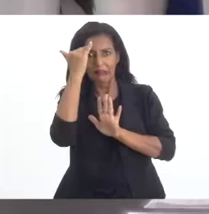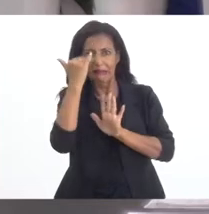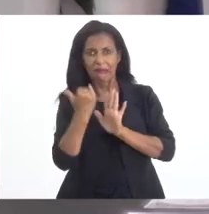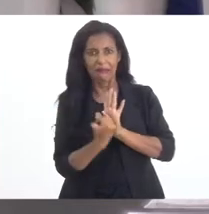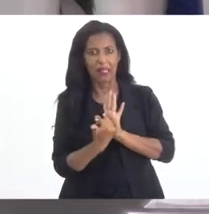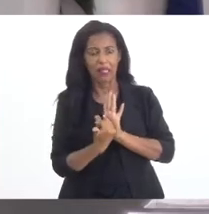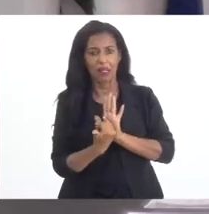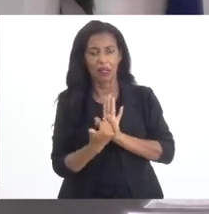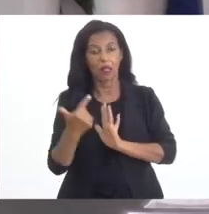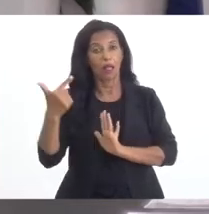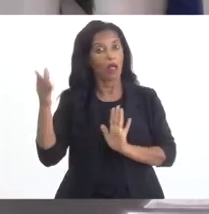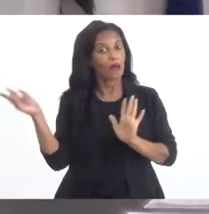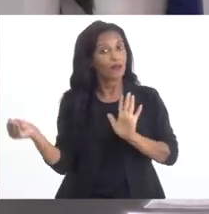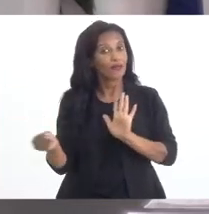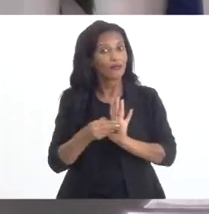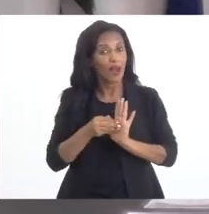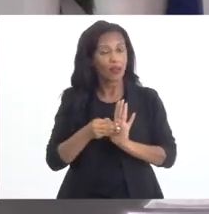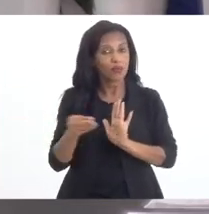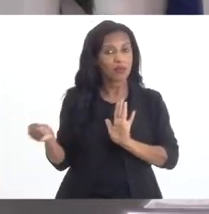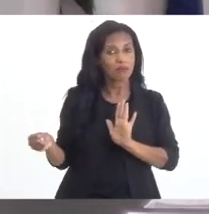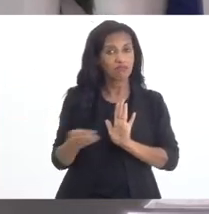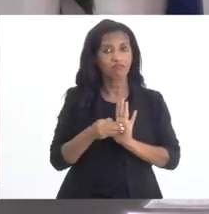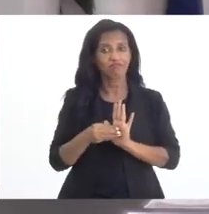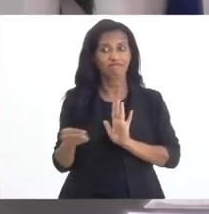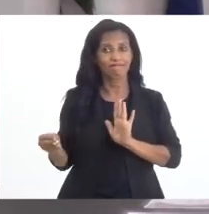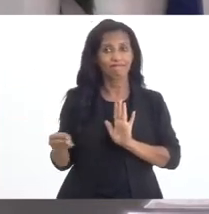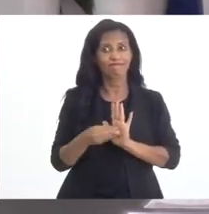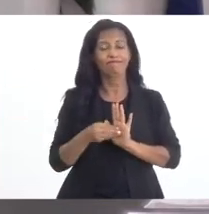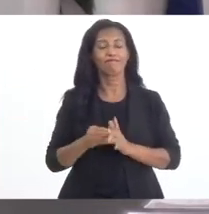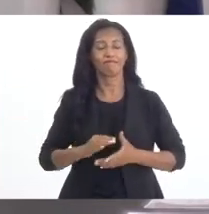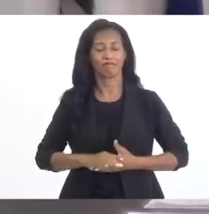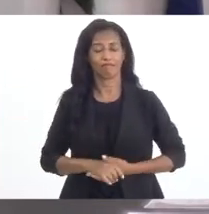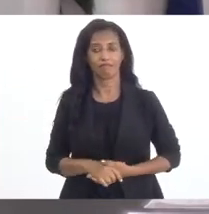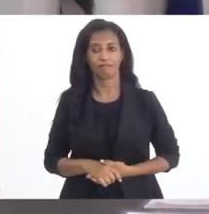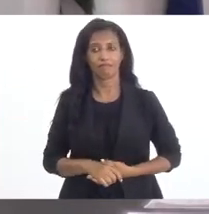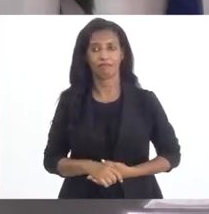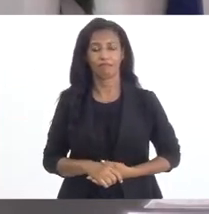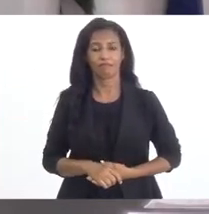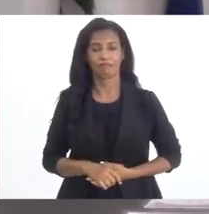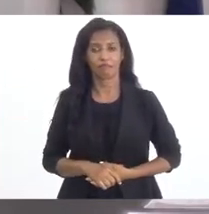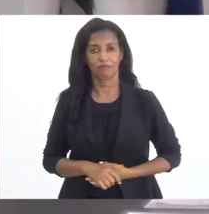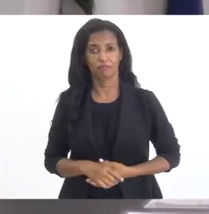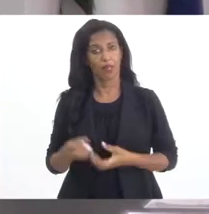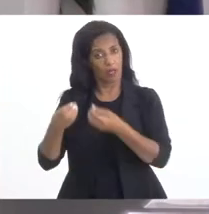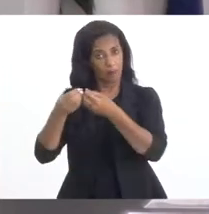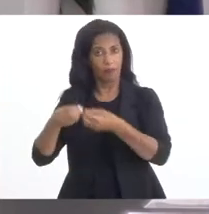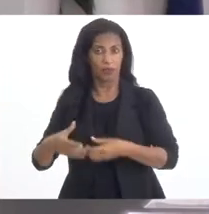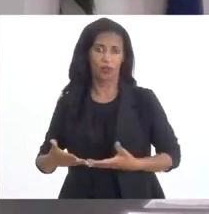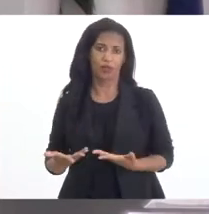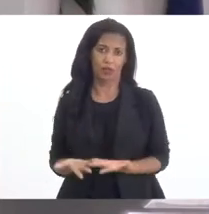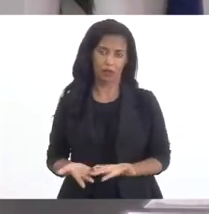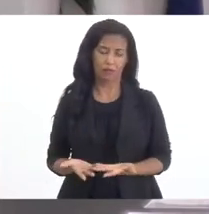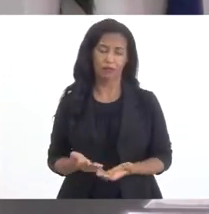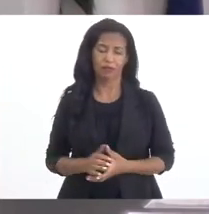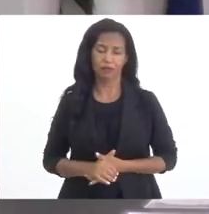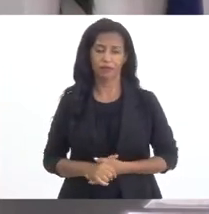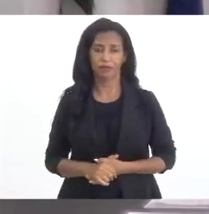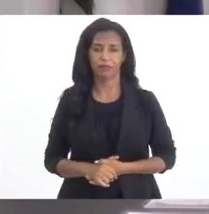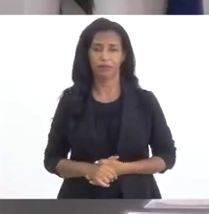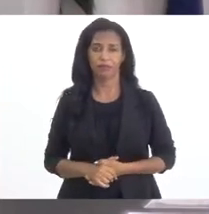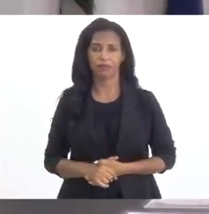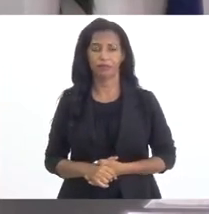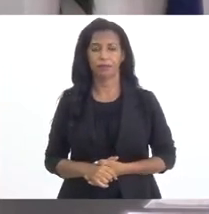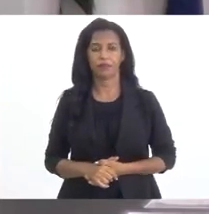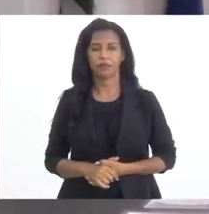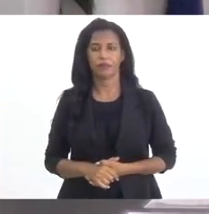Mais uma vez, falta... É, três minutos, deputado. A população do Oeste é prejudicada. Próximo,